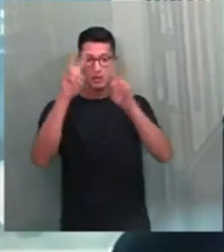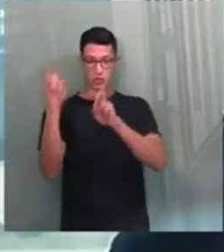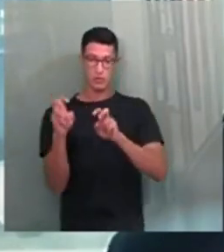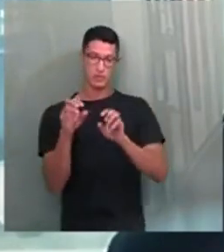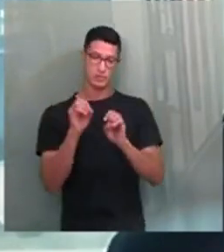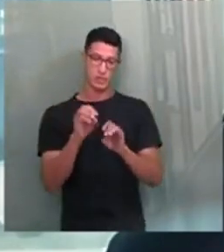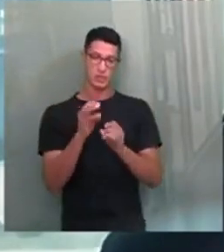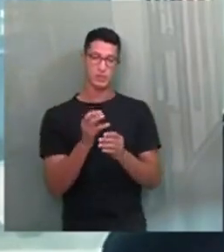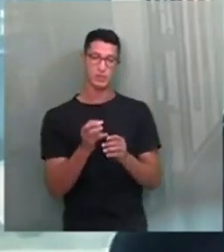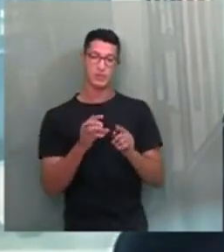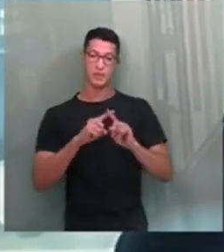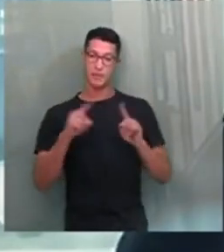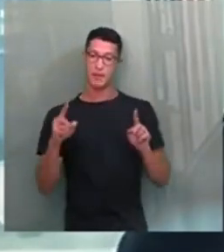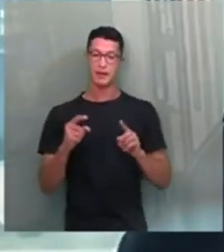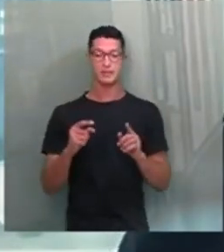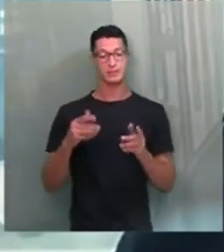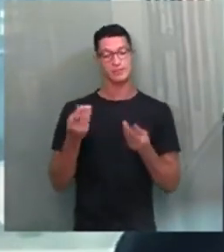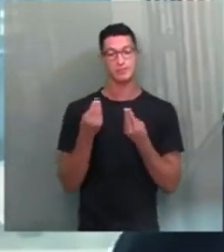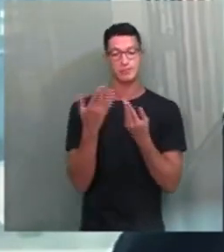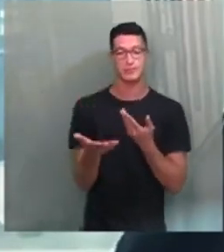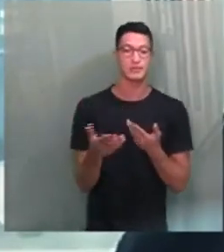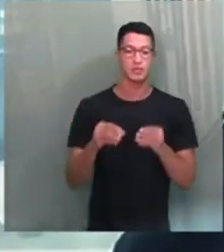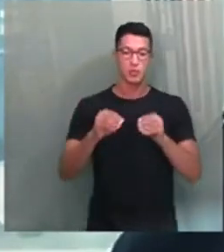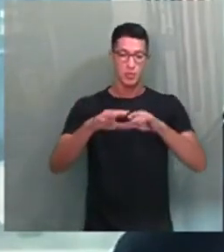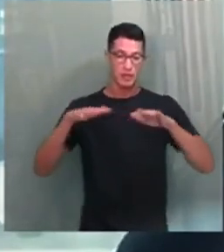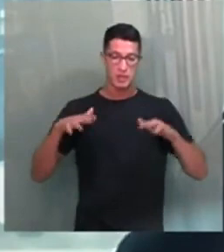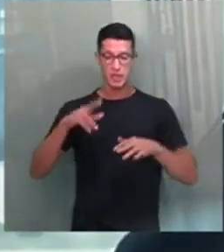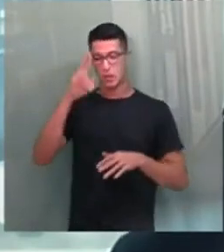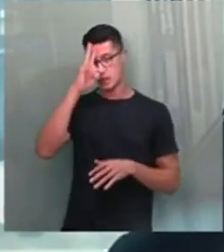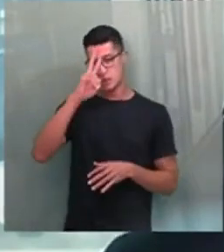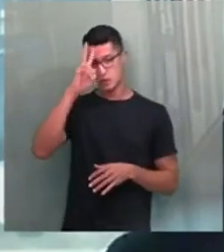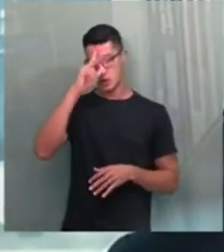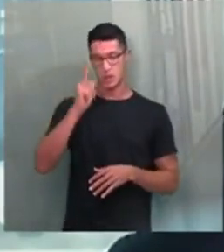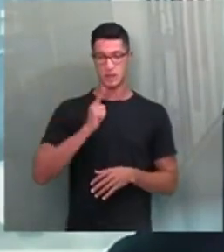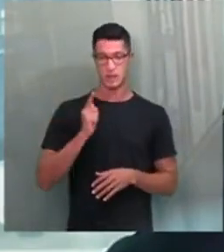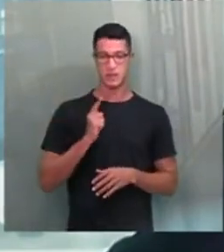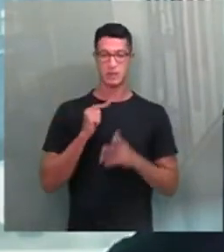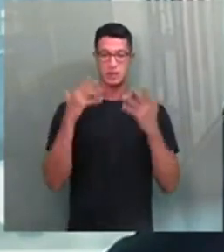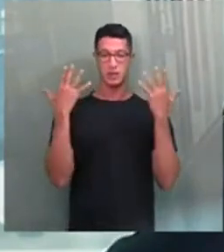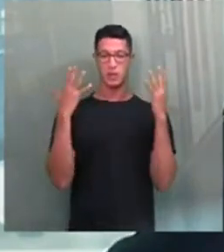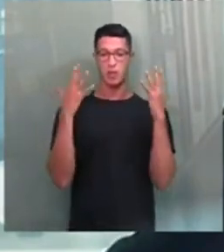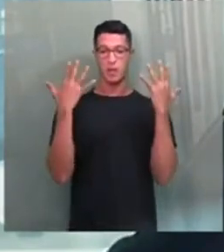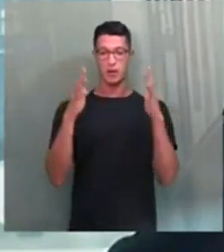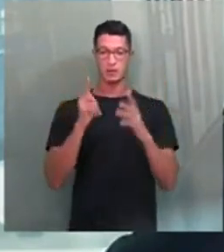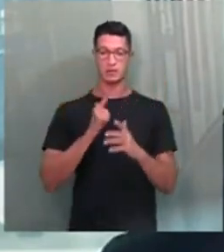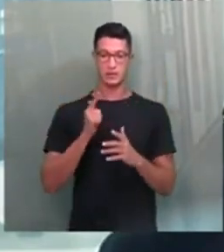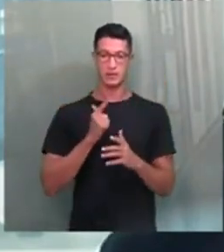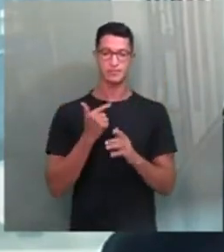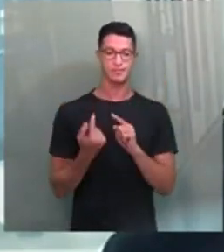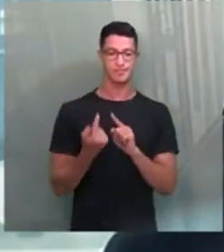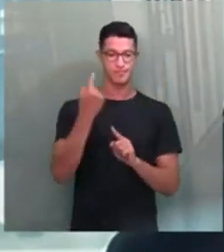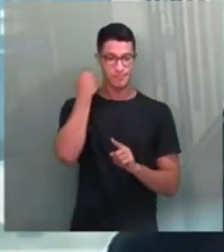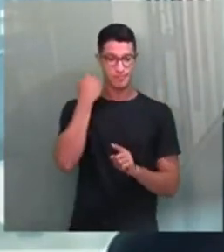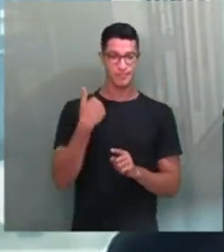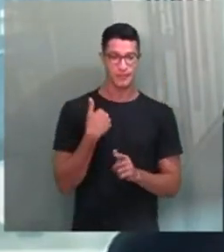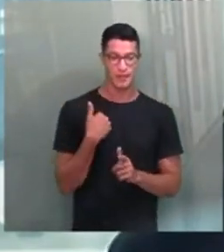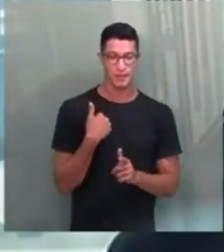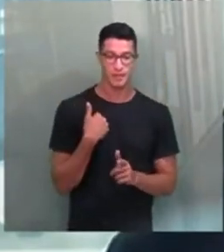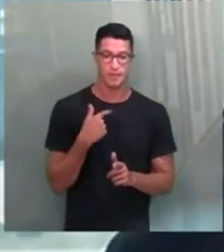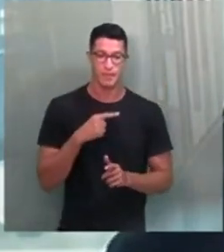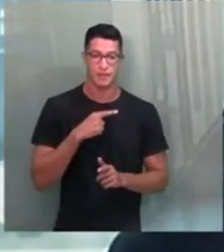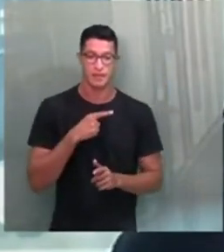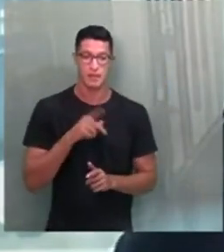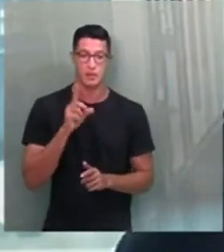sabe. Mas como se trata aqui de uma sessão histórica, comemorativa, importante, eu